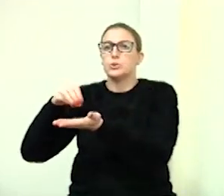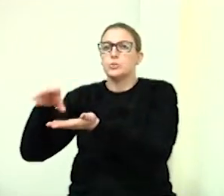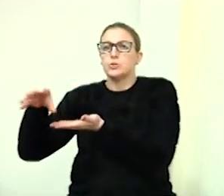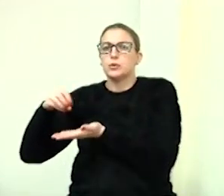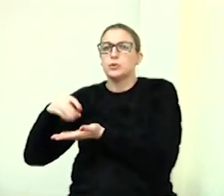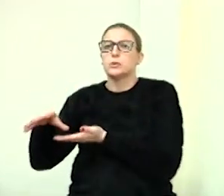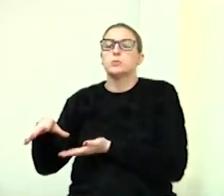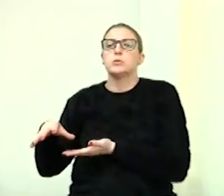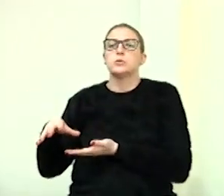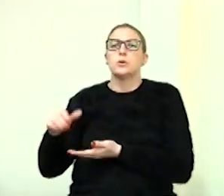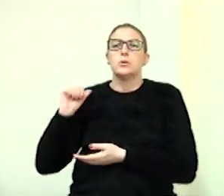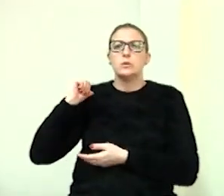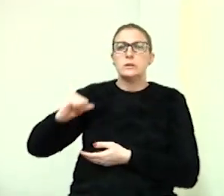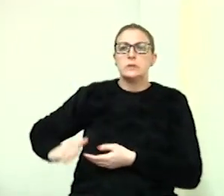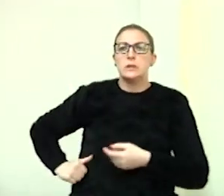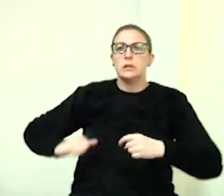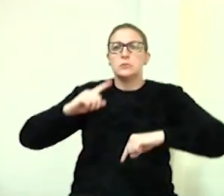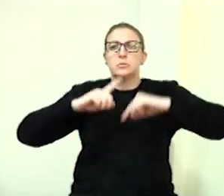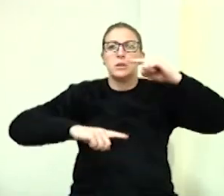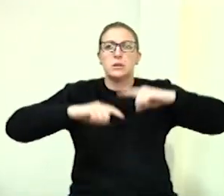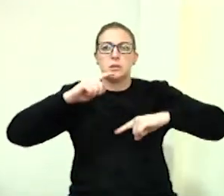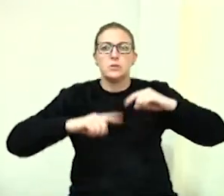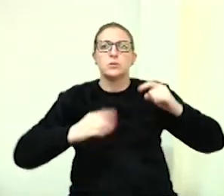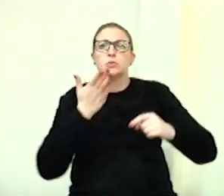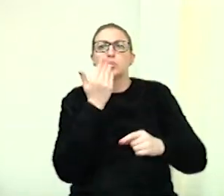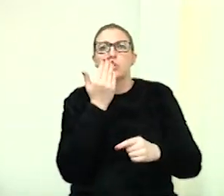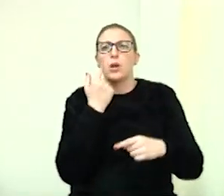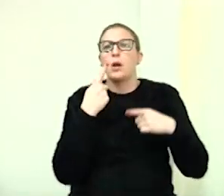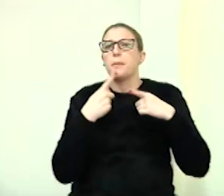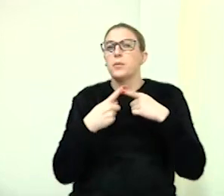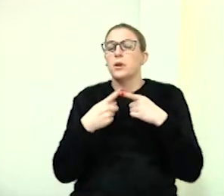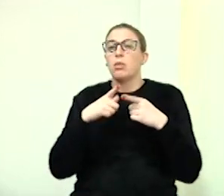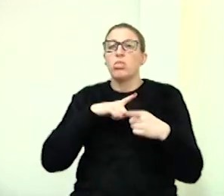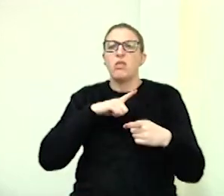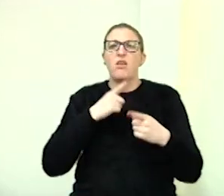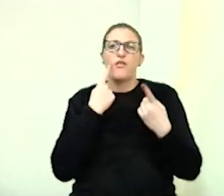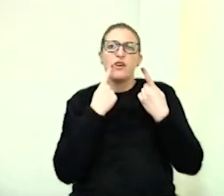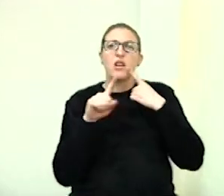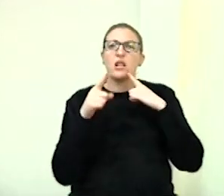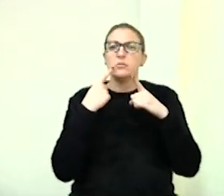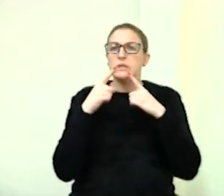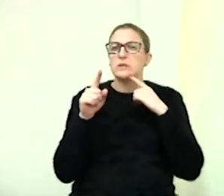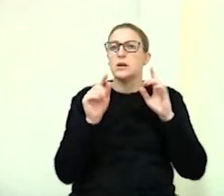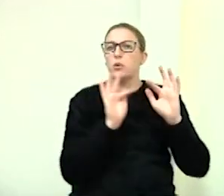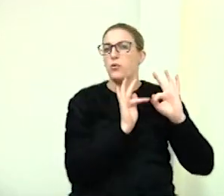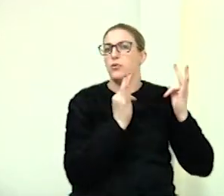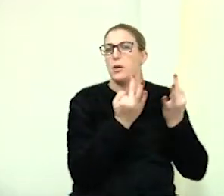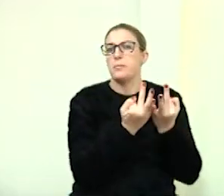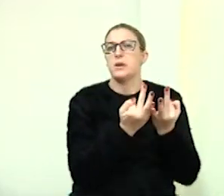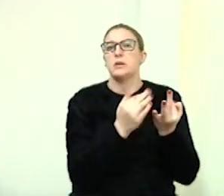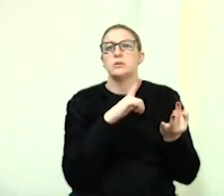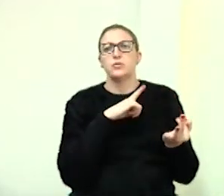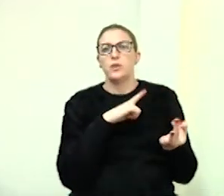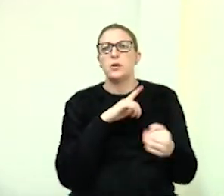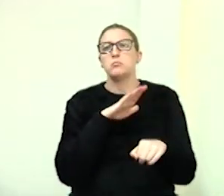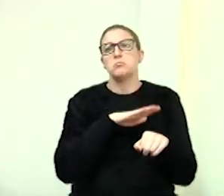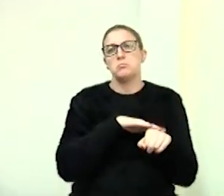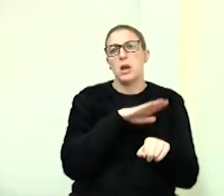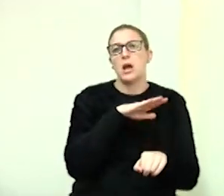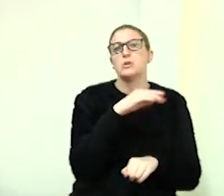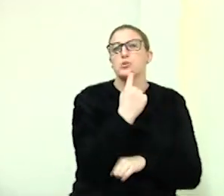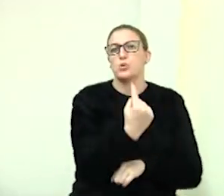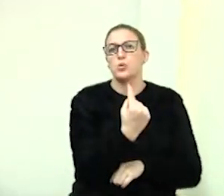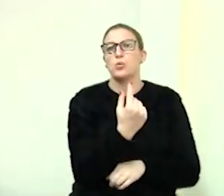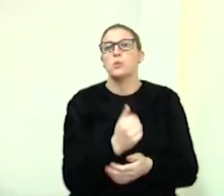uma reclamação ou uma queixa de que famílias receberam mais de uma, algumas não conseguiram receber. E a Secretaria de